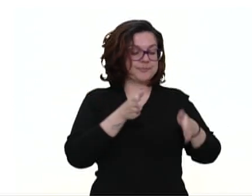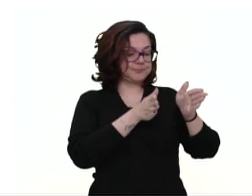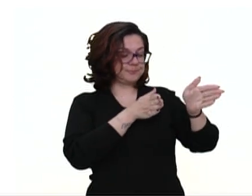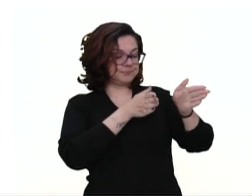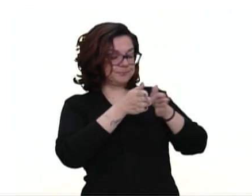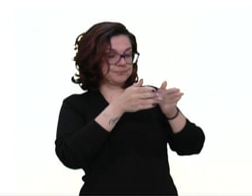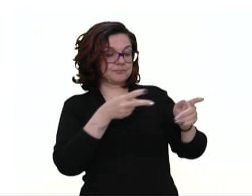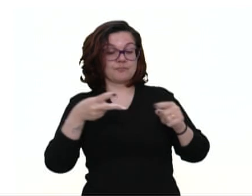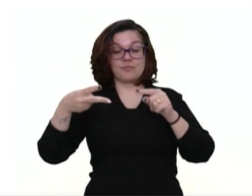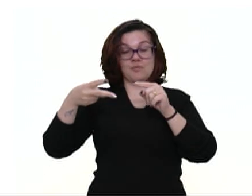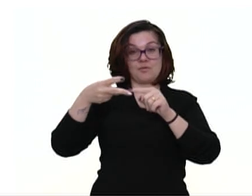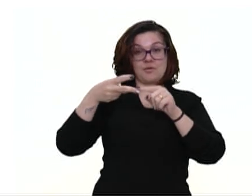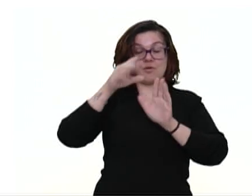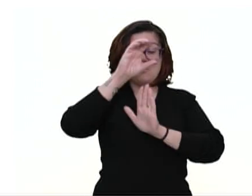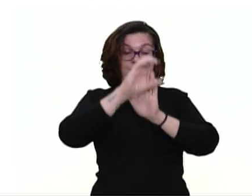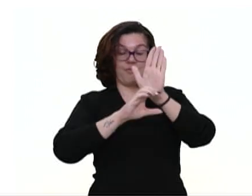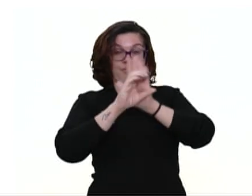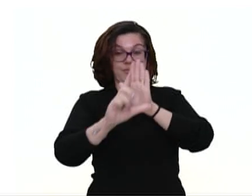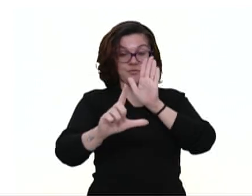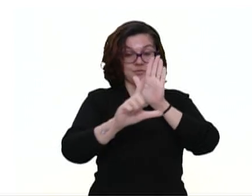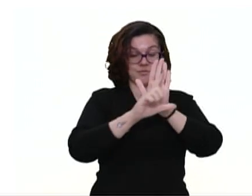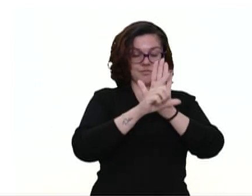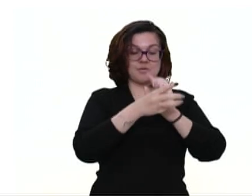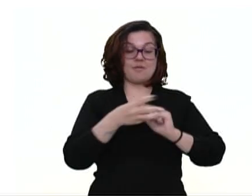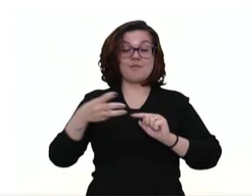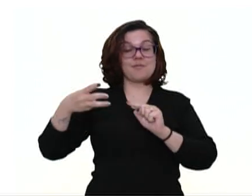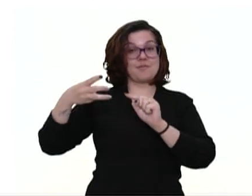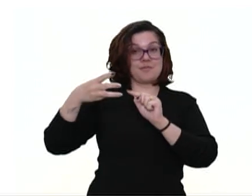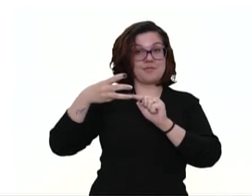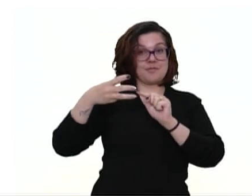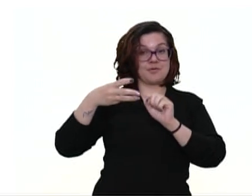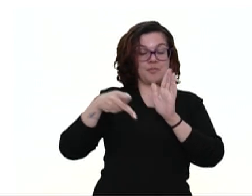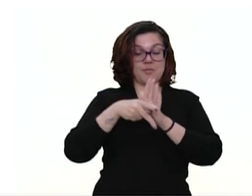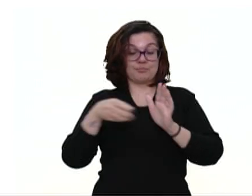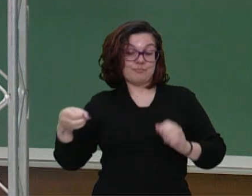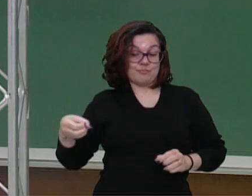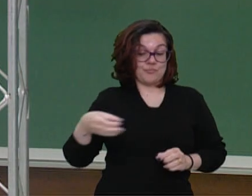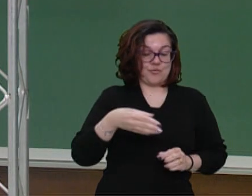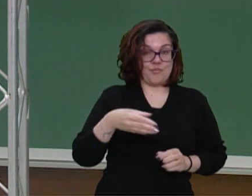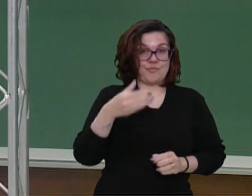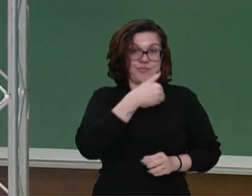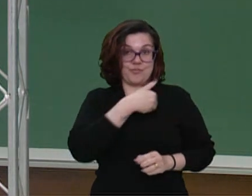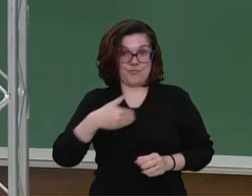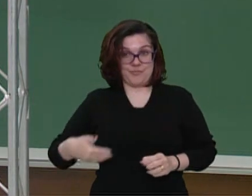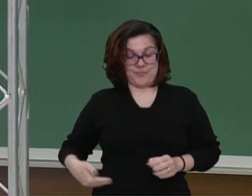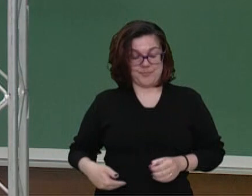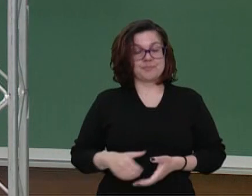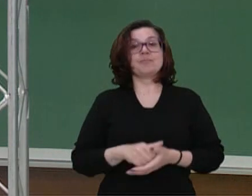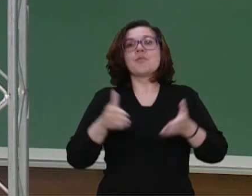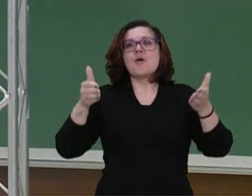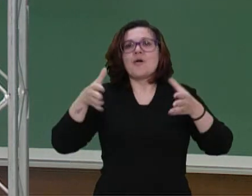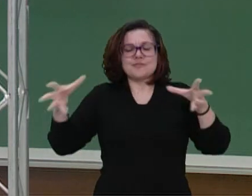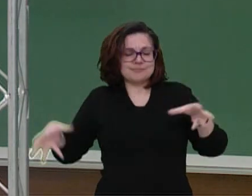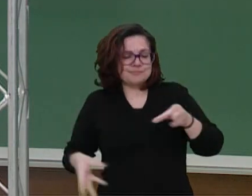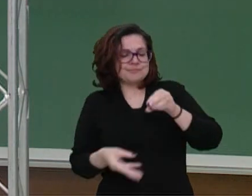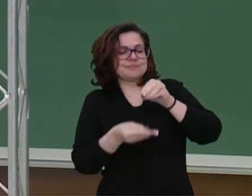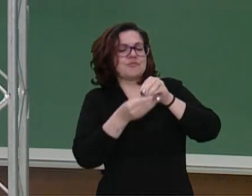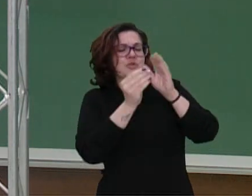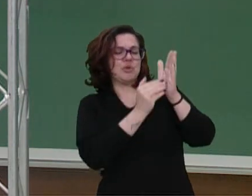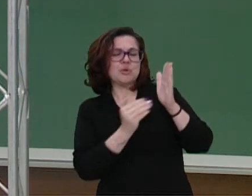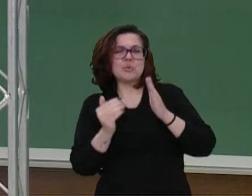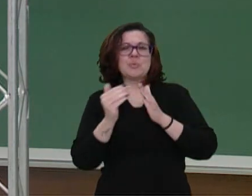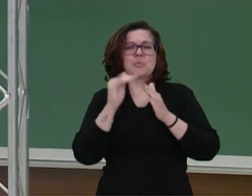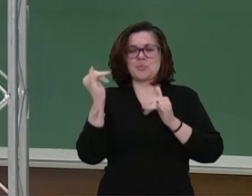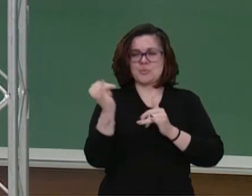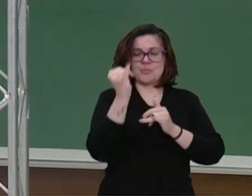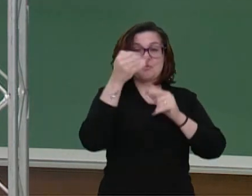um governo constitucional e a terceira fase que chamamos de Estado Novo. Nós vamos recuperar aquilo que é essencial de cada uma